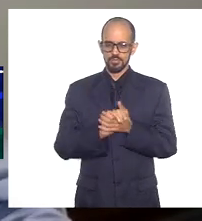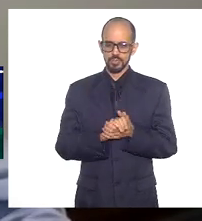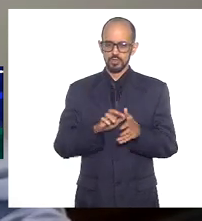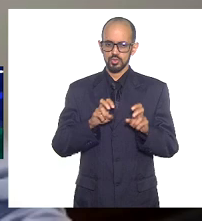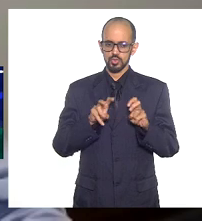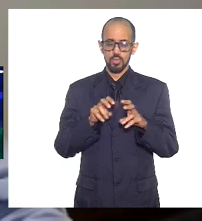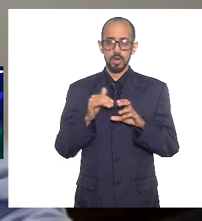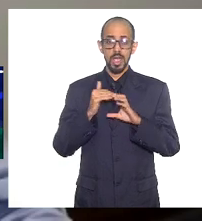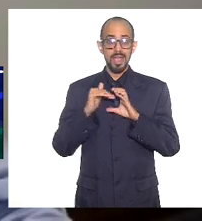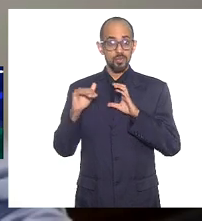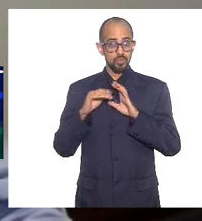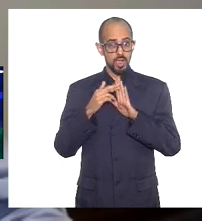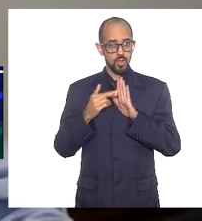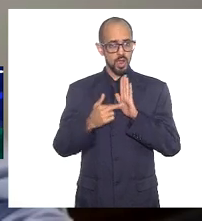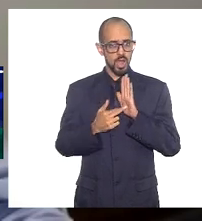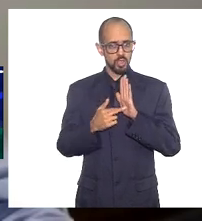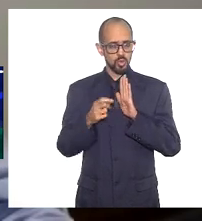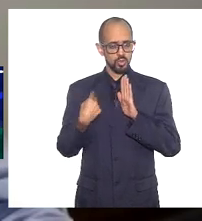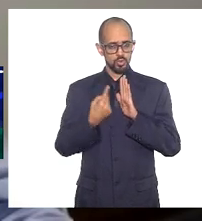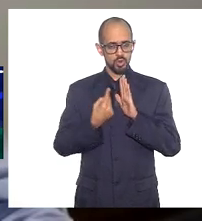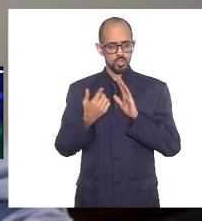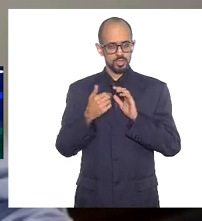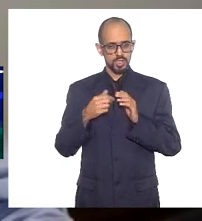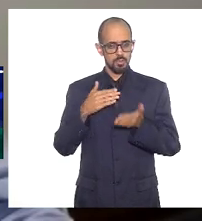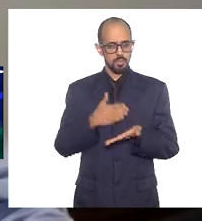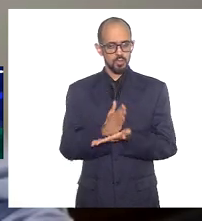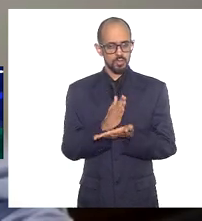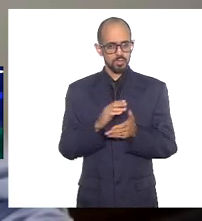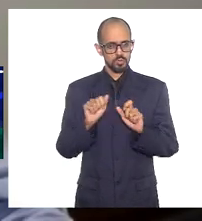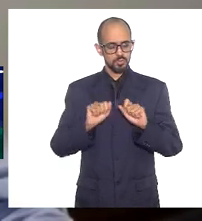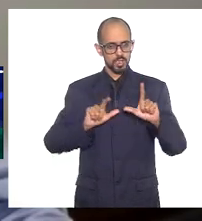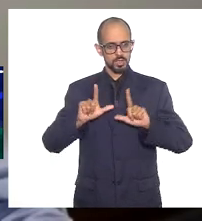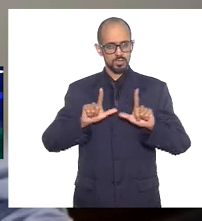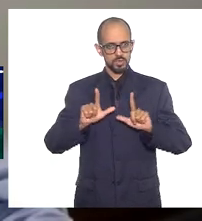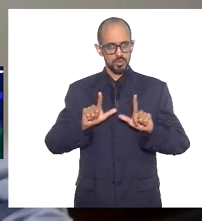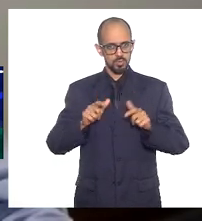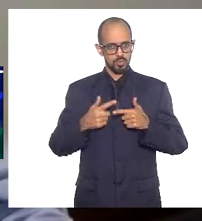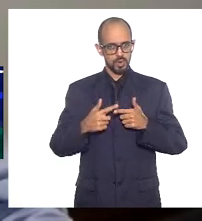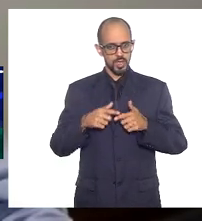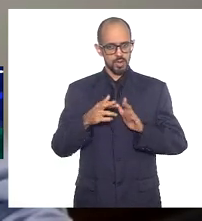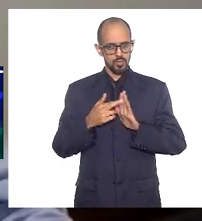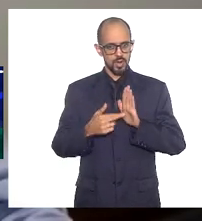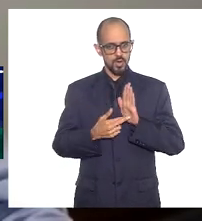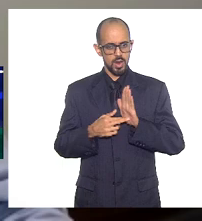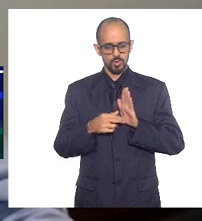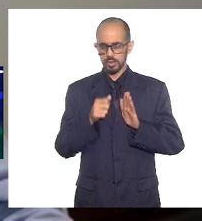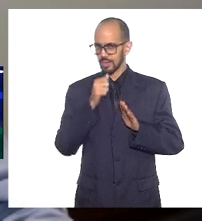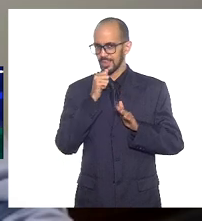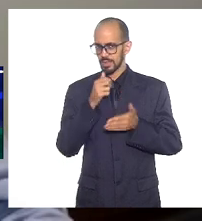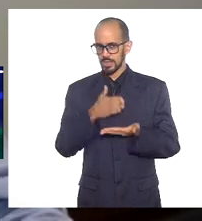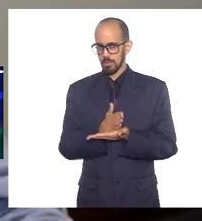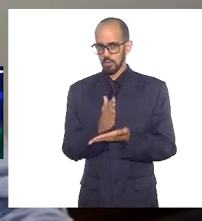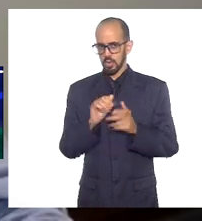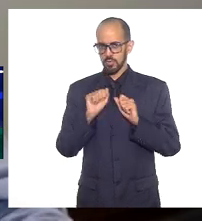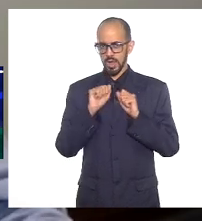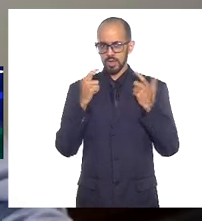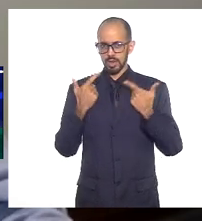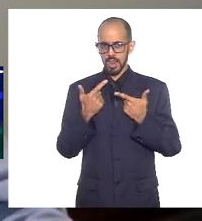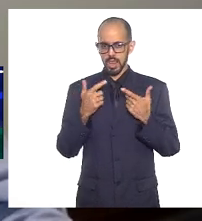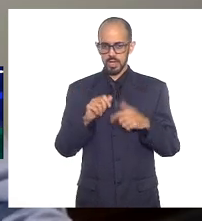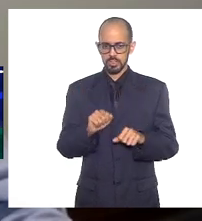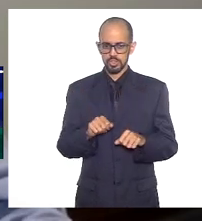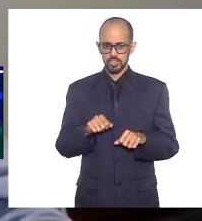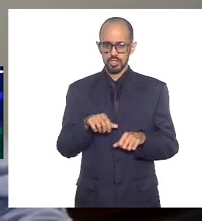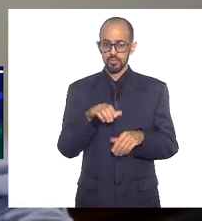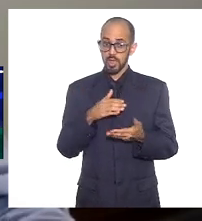enviar o relatório que nós aprovamos para a imprensa para quem quer que seja porque ainda não é o relatório aprovado no Parlamento Estadual ele foi aprovado na